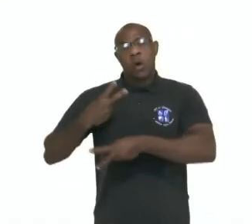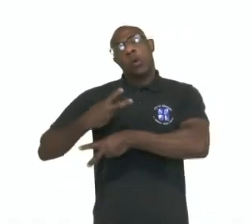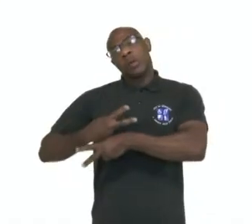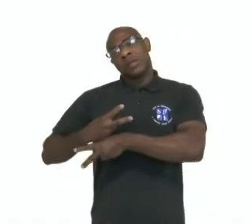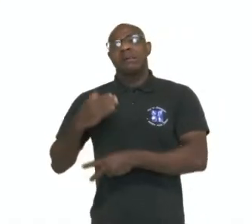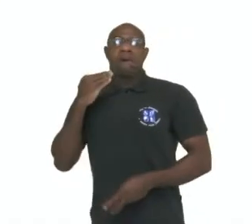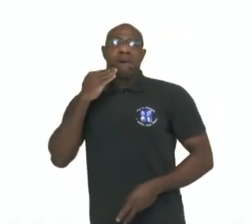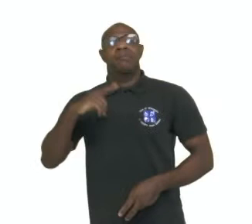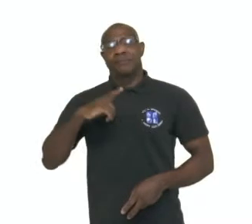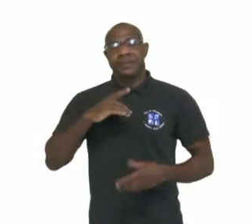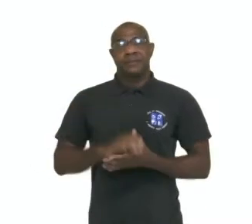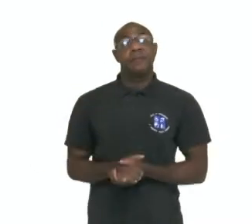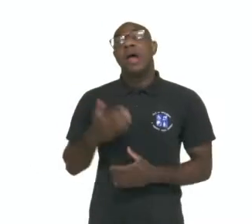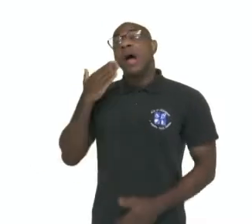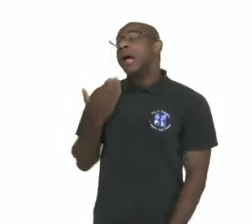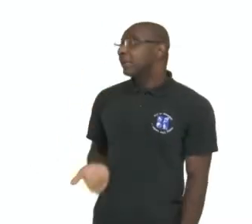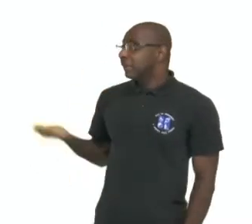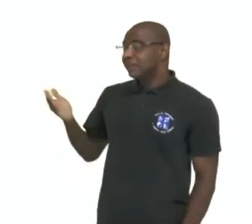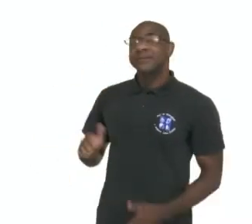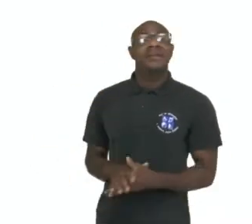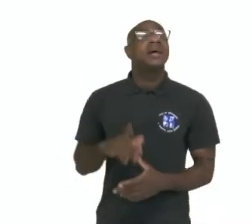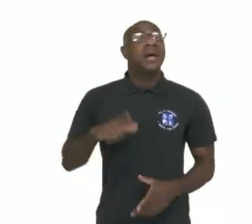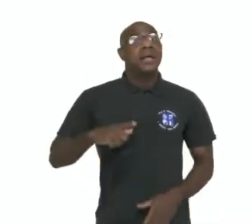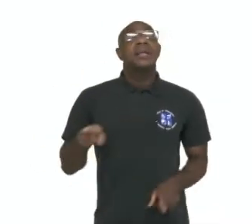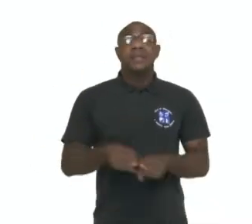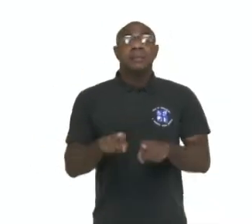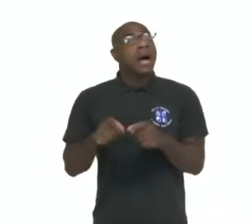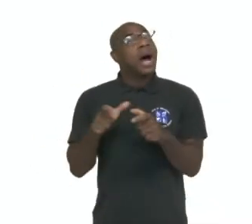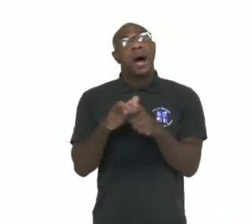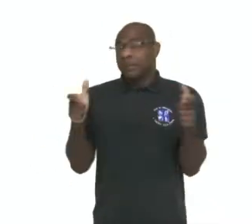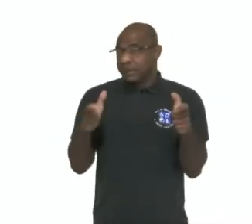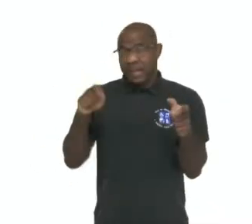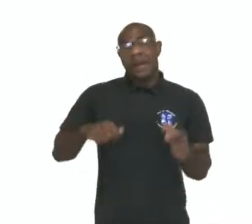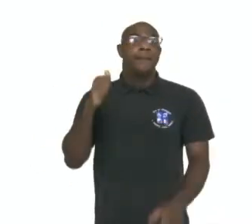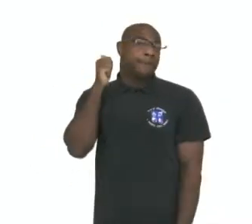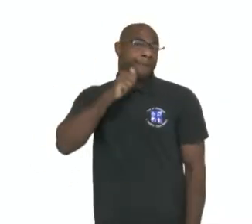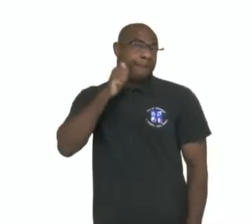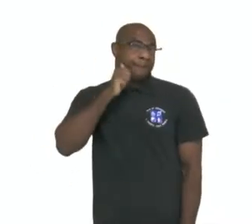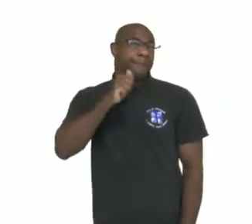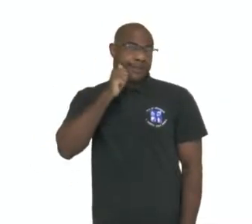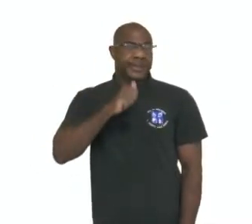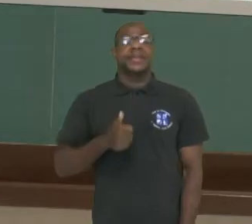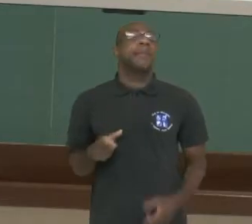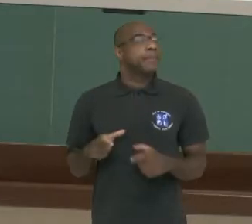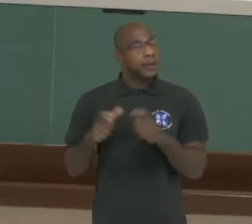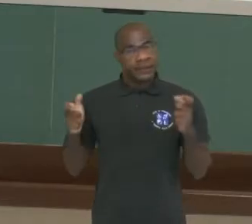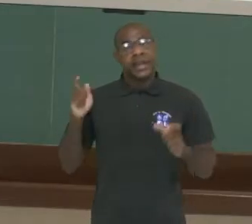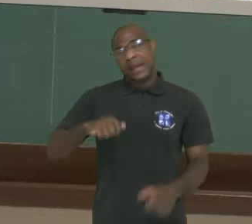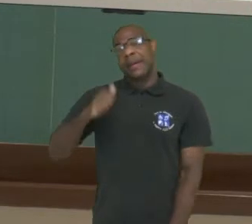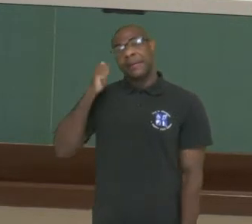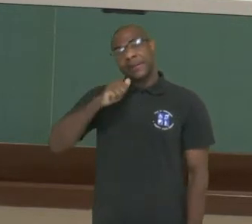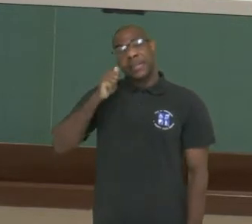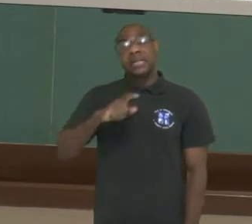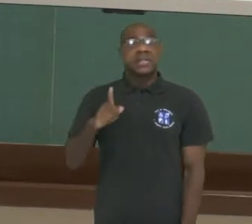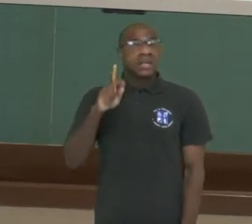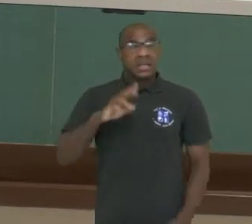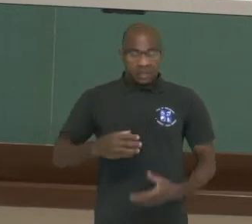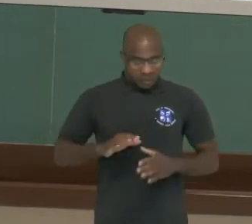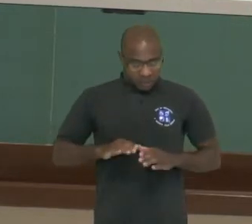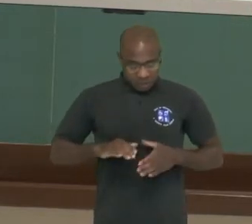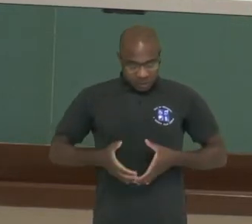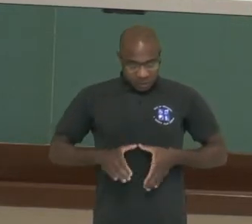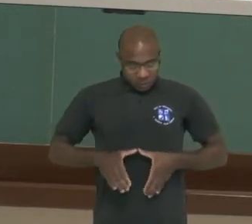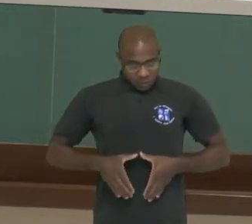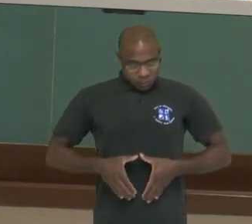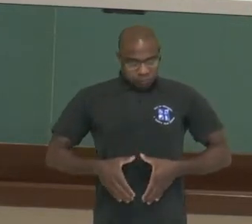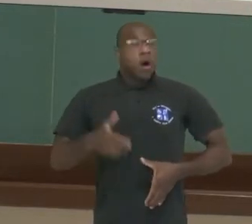desses portadores também são do sexo feminino, ok? Então, quando esse indivíduo consegue vir a